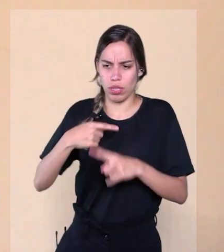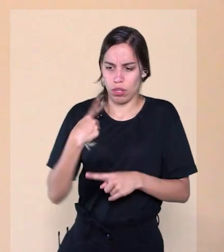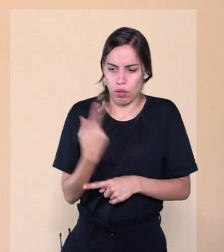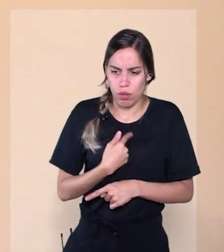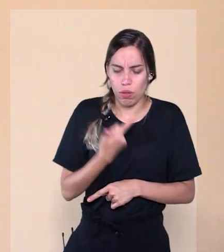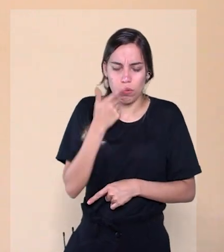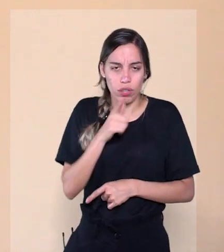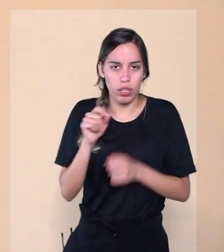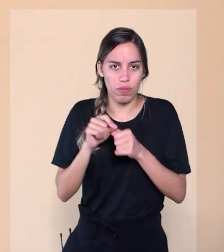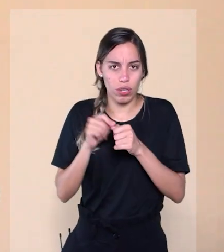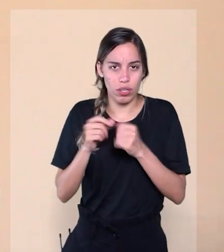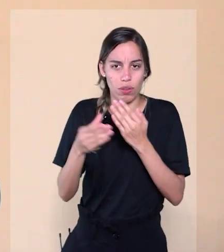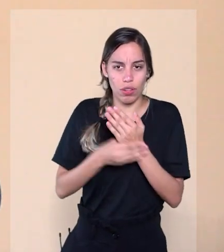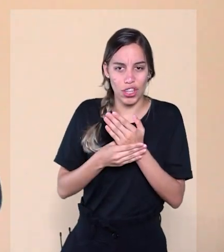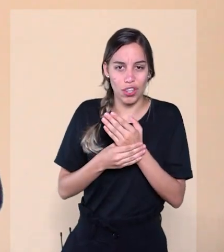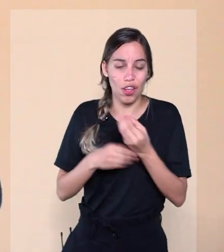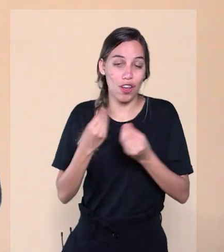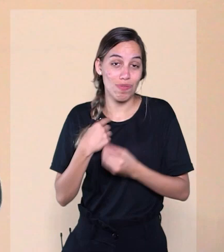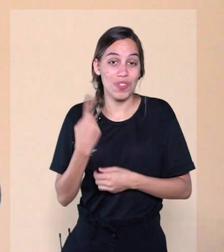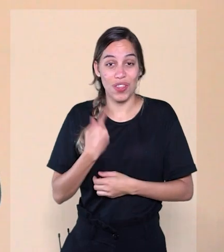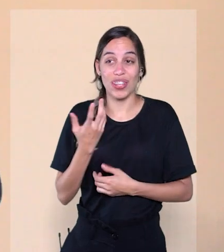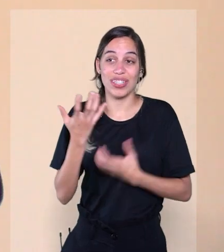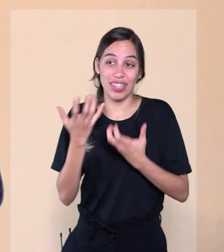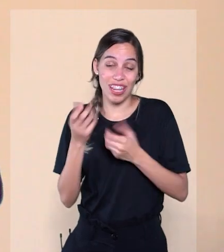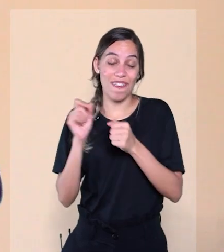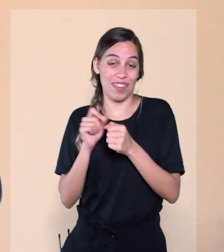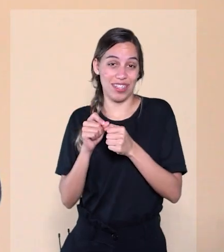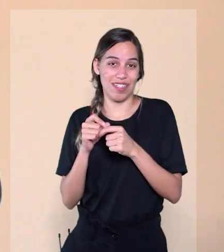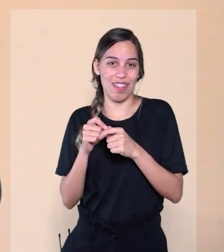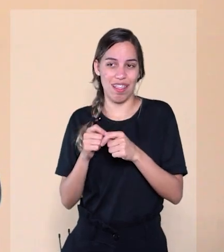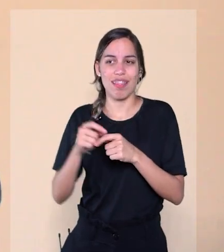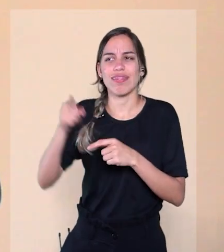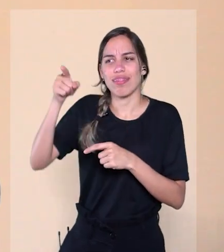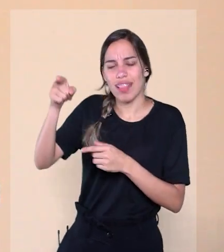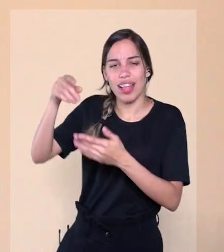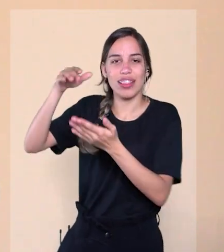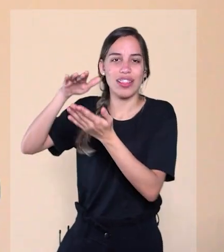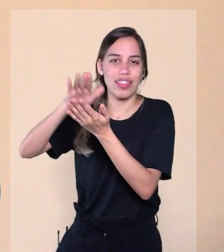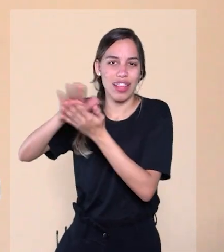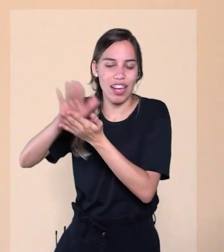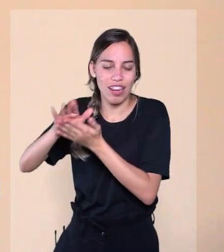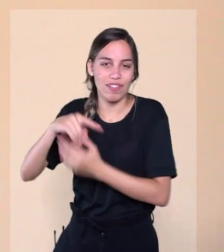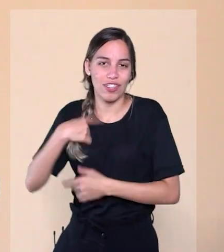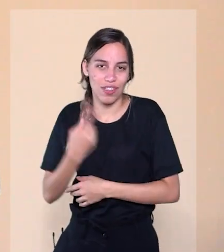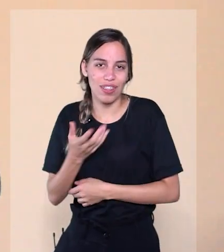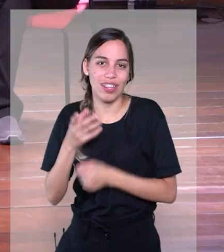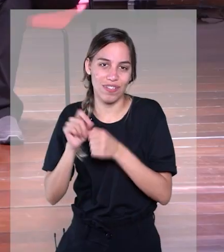conseguimos fazer o livro exatamente como a gente queria fazer. Na gráfica que a gente queria fazer, com o papel que a gente queria fazer.